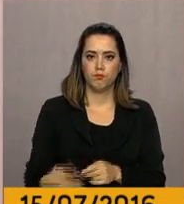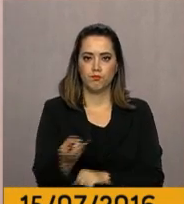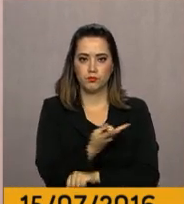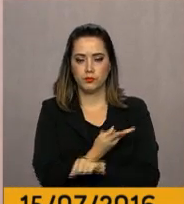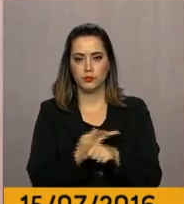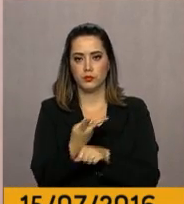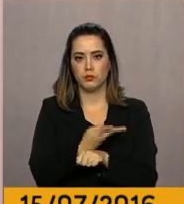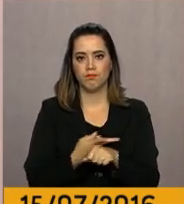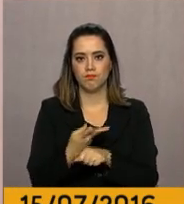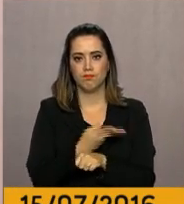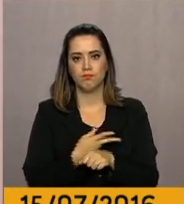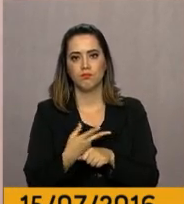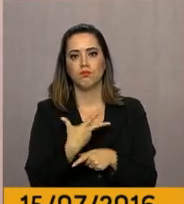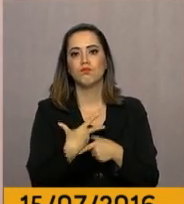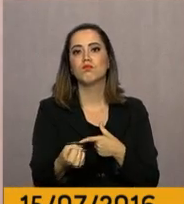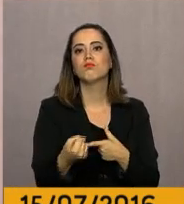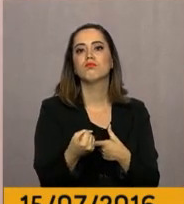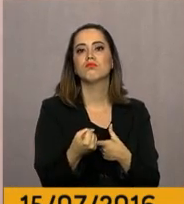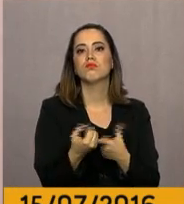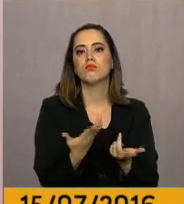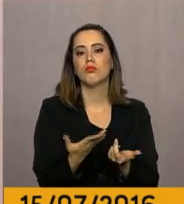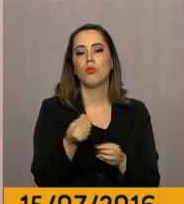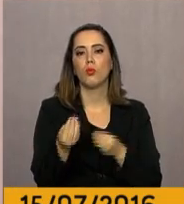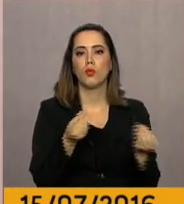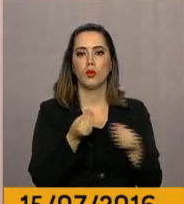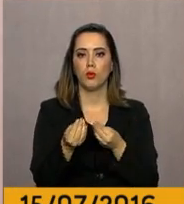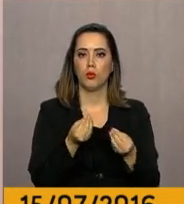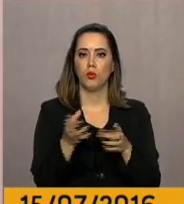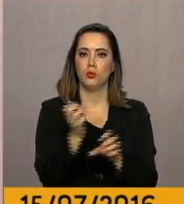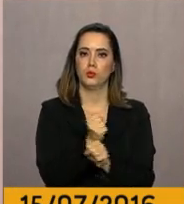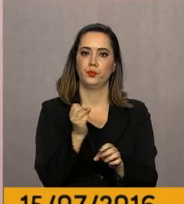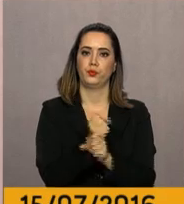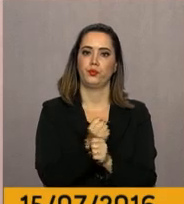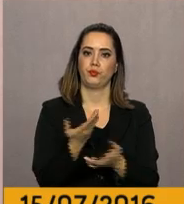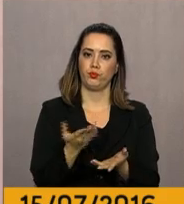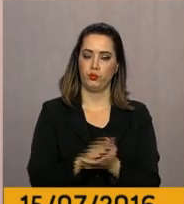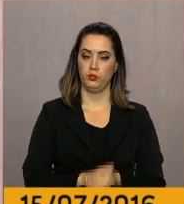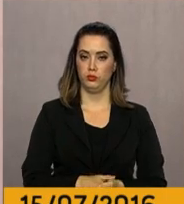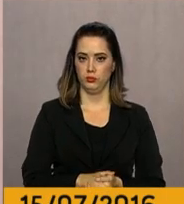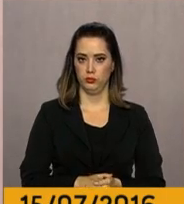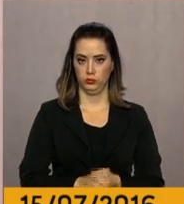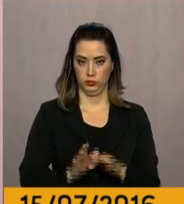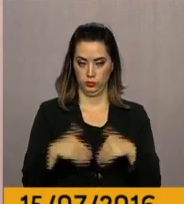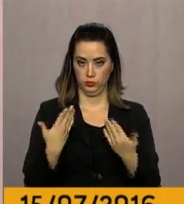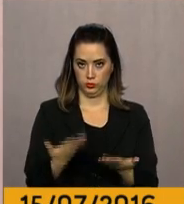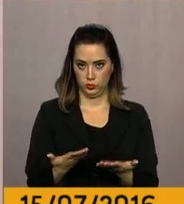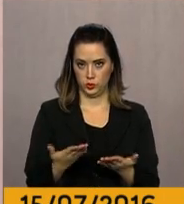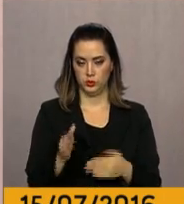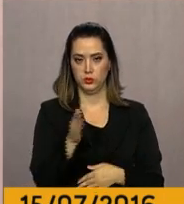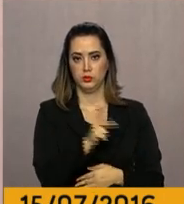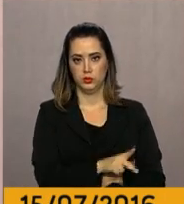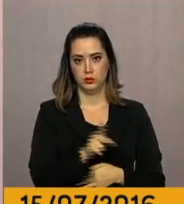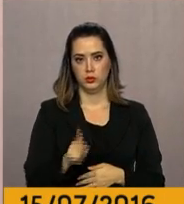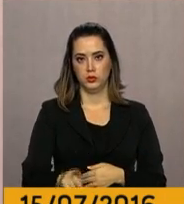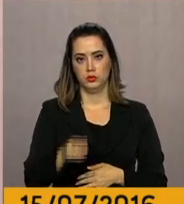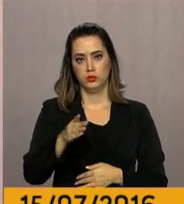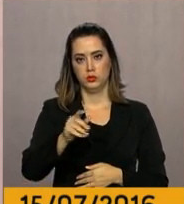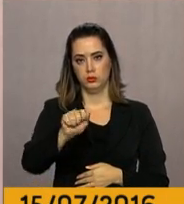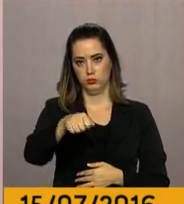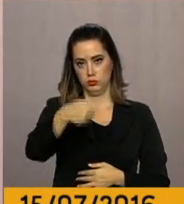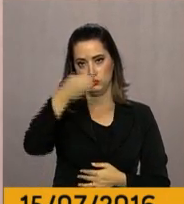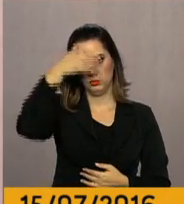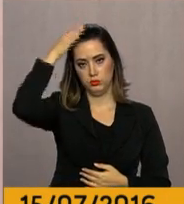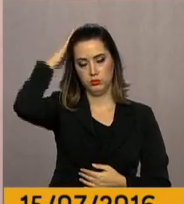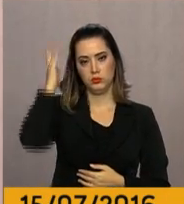buscássemos soluções para essa questão orçamentária. O presidente Temer decidiu repor o orçamento